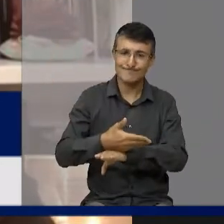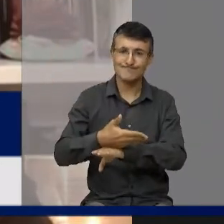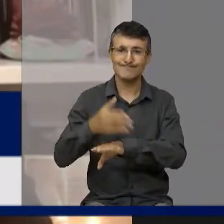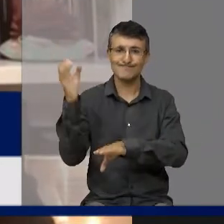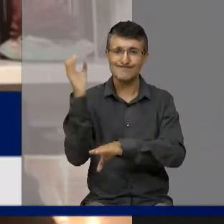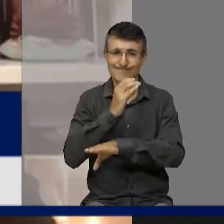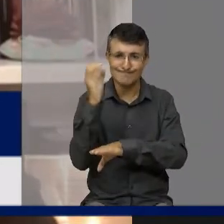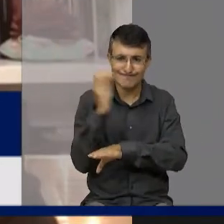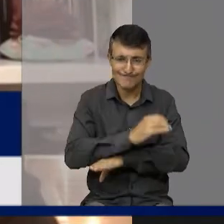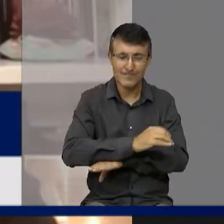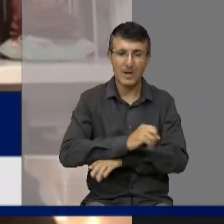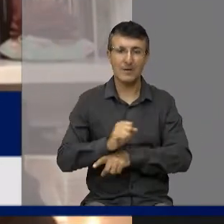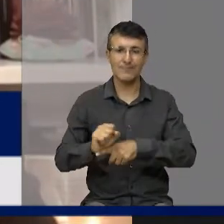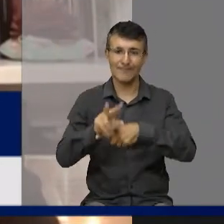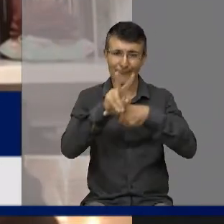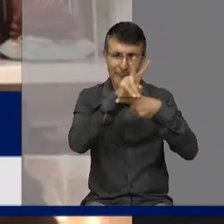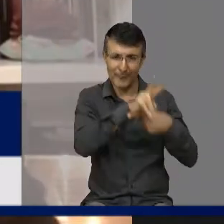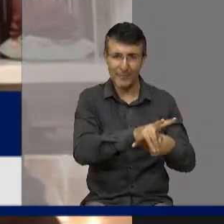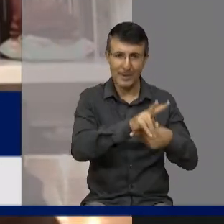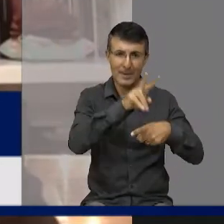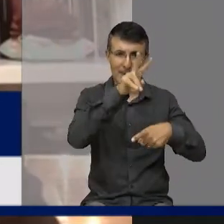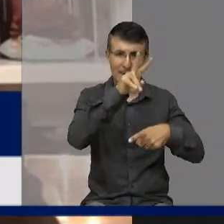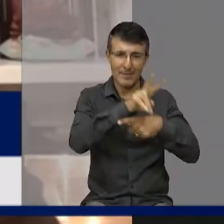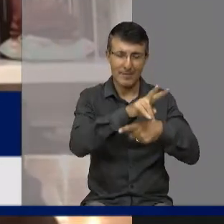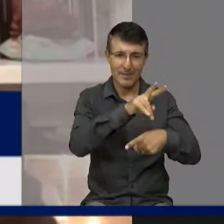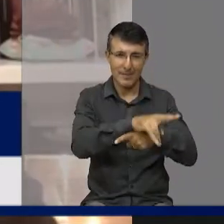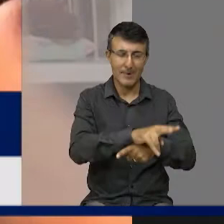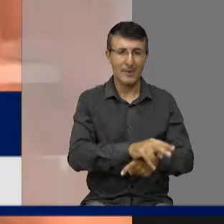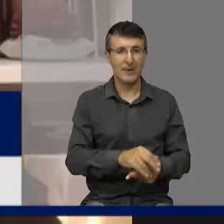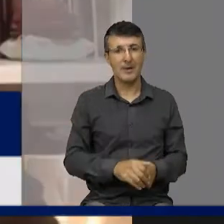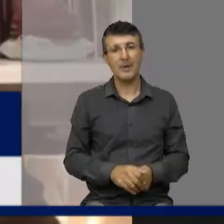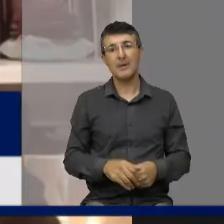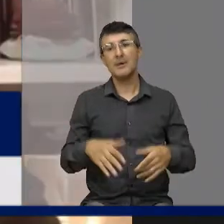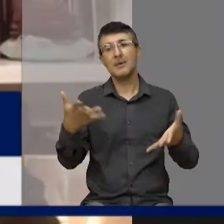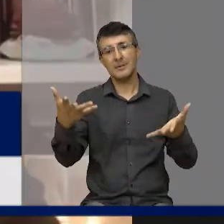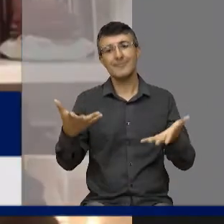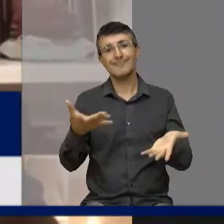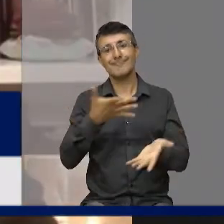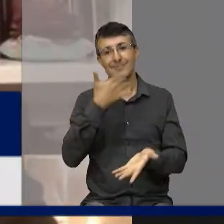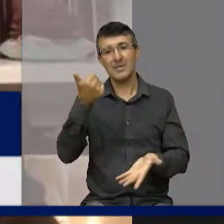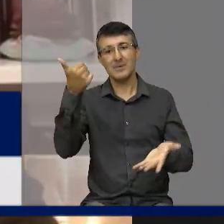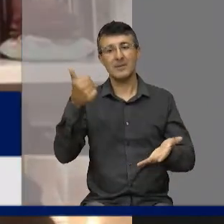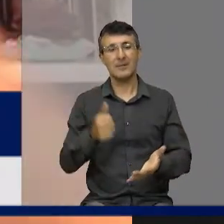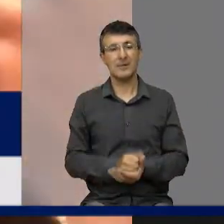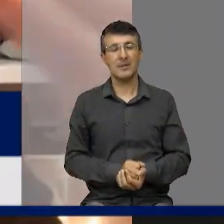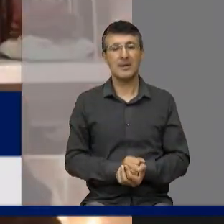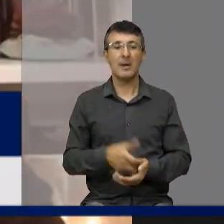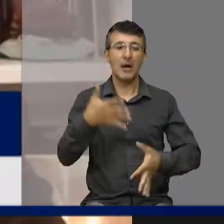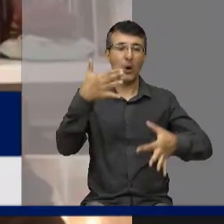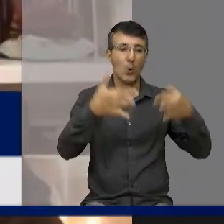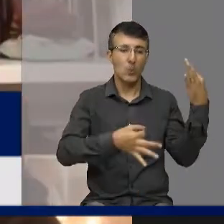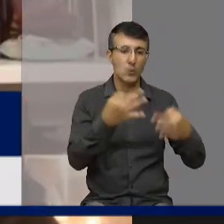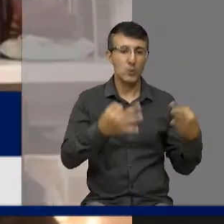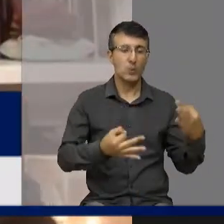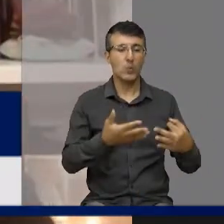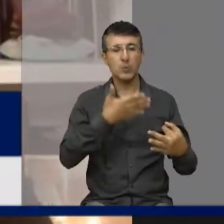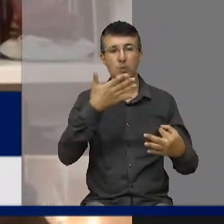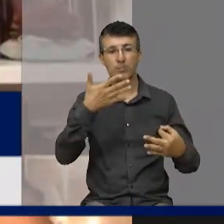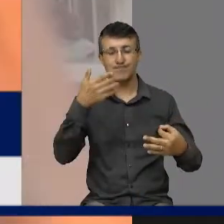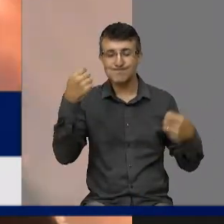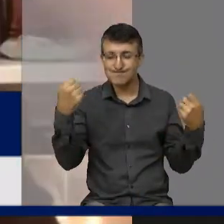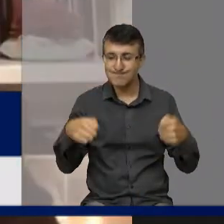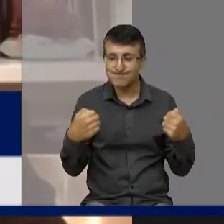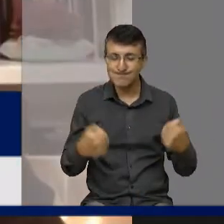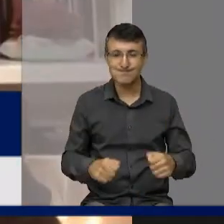efetividade, né? E para ter essa efetividade, é preciso que o judiciário reconheça o risco que essa mulher está vivendo, encaminhe essa mulher para a